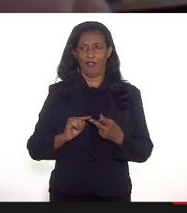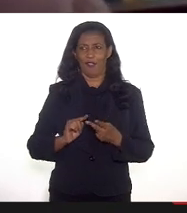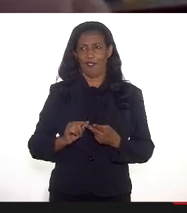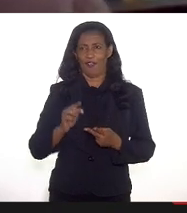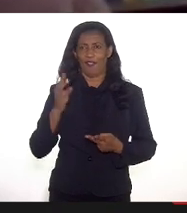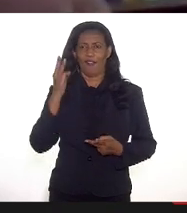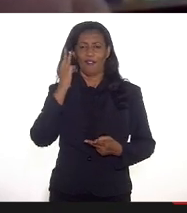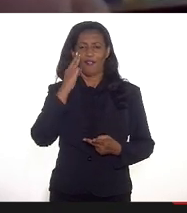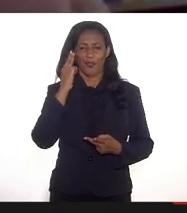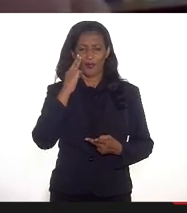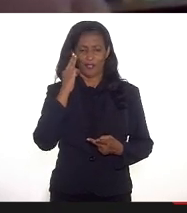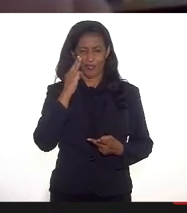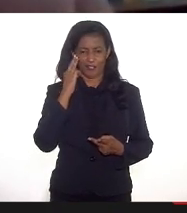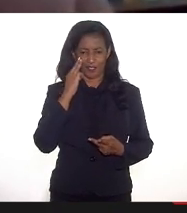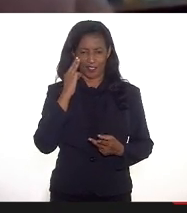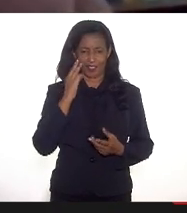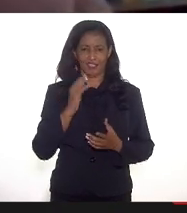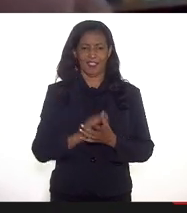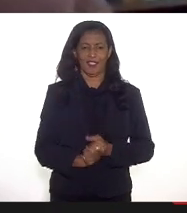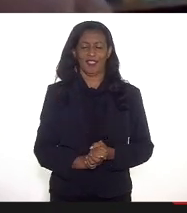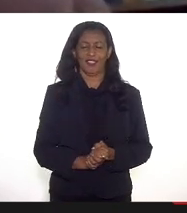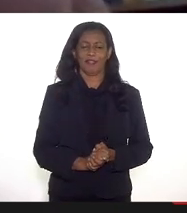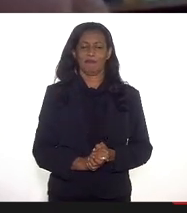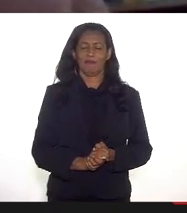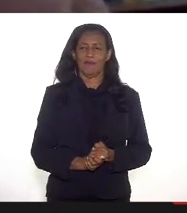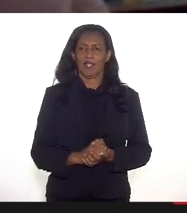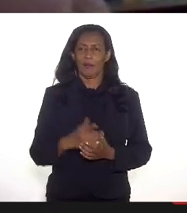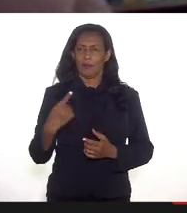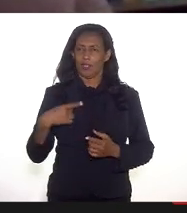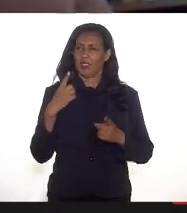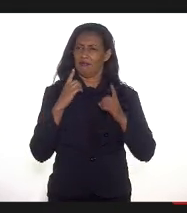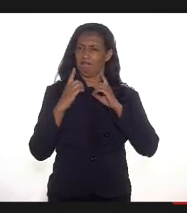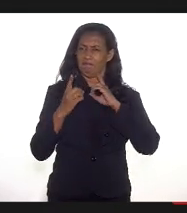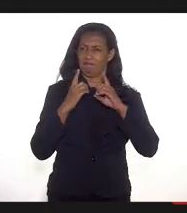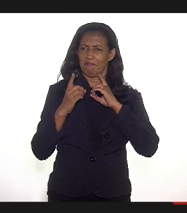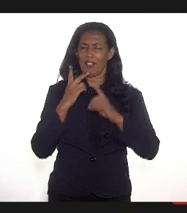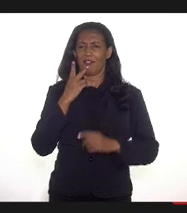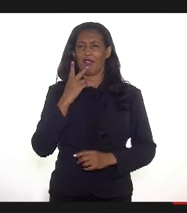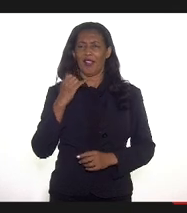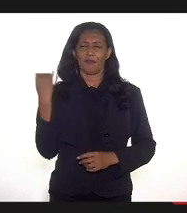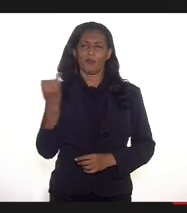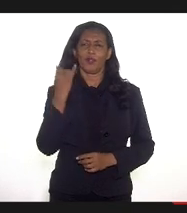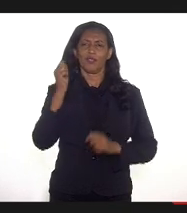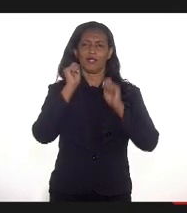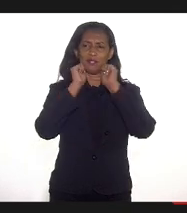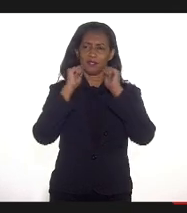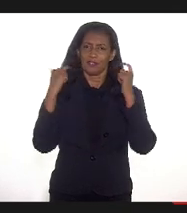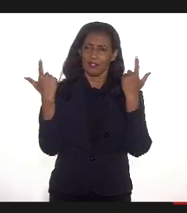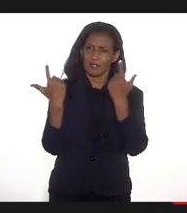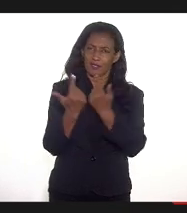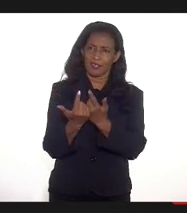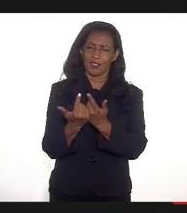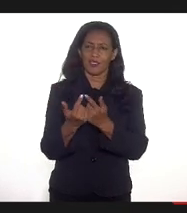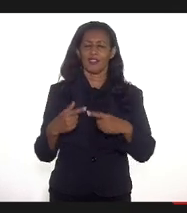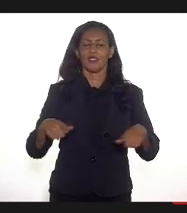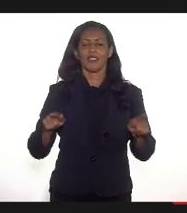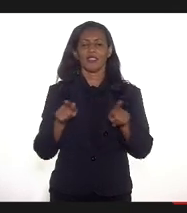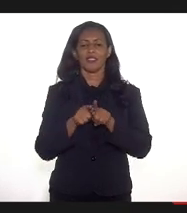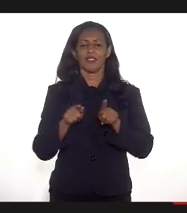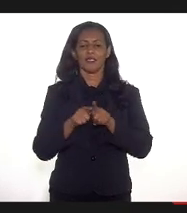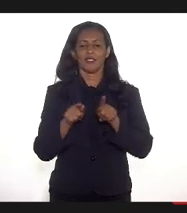aproximar e promover essa articulação entre a Assembleia Legislativa e também,